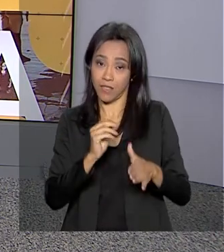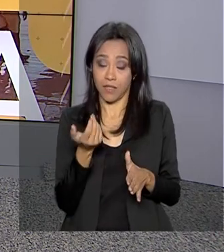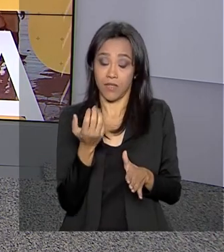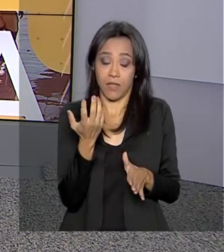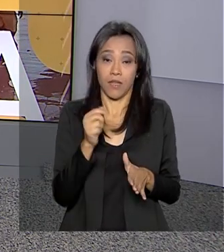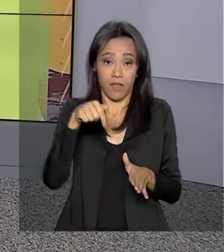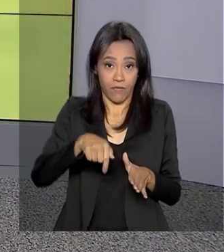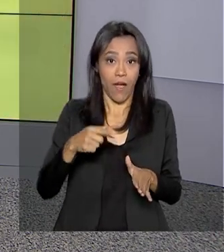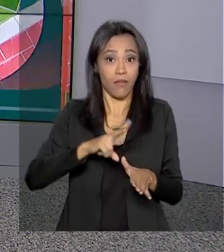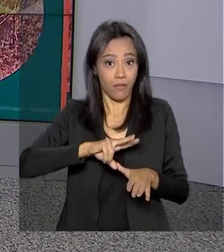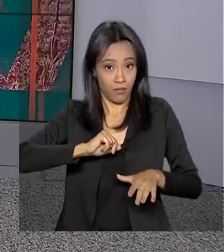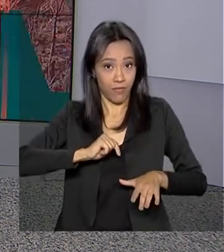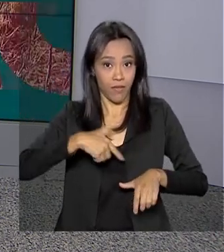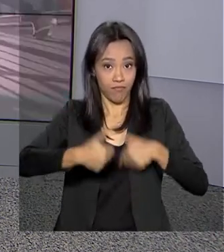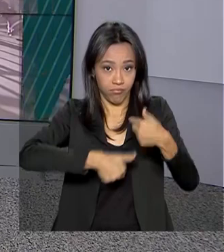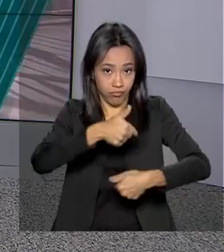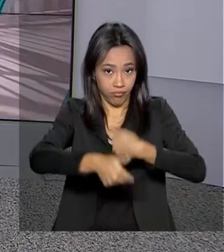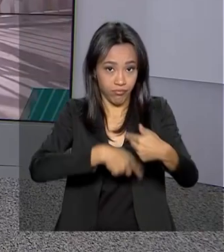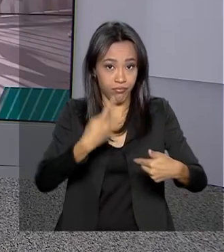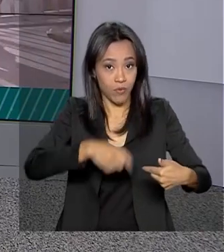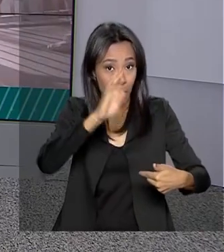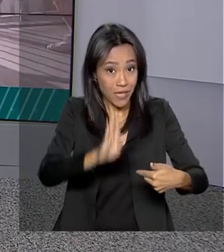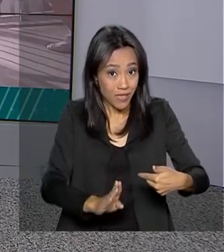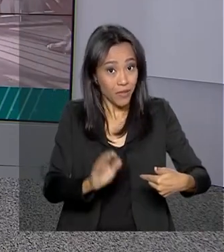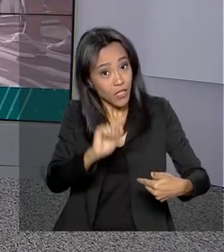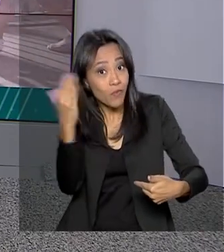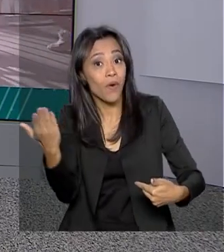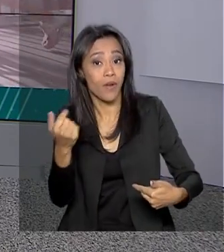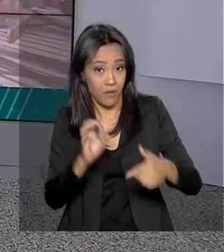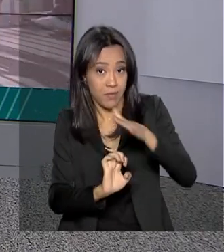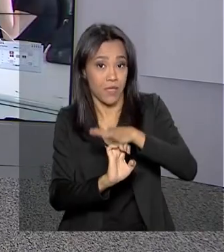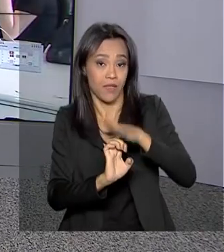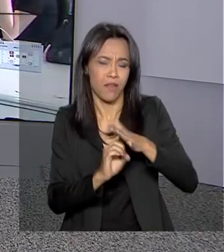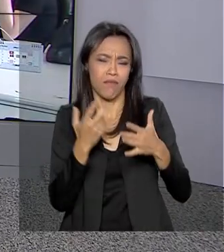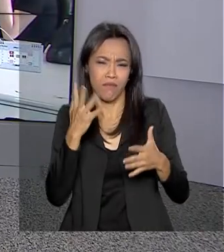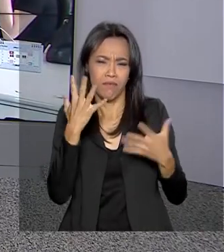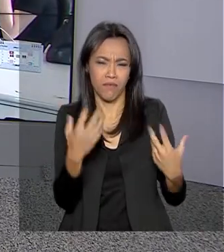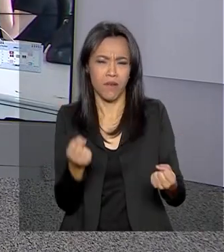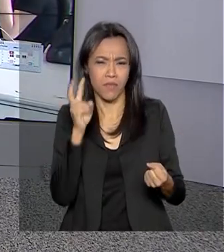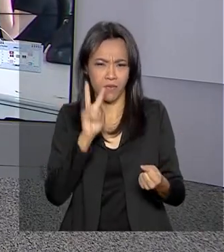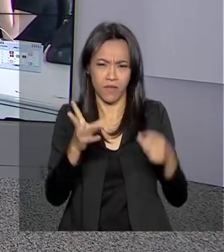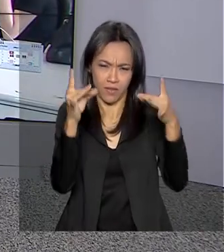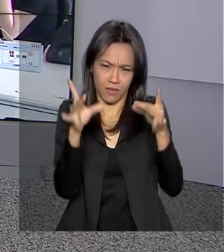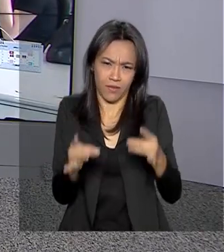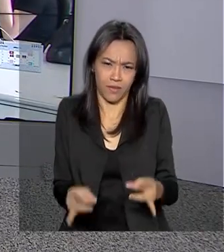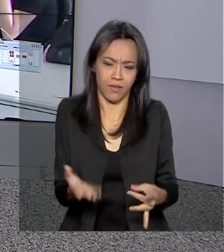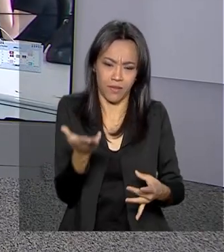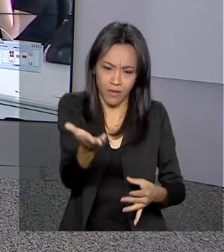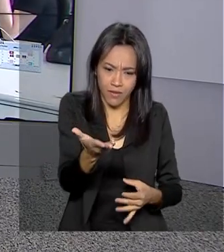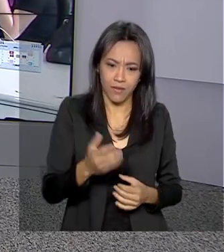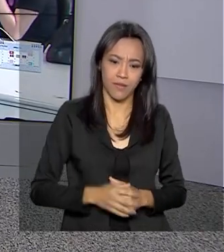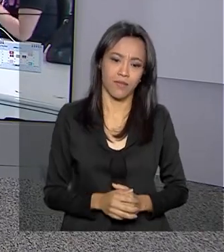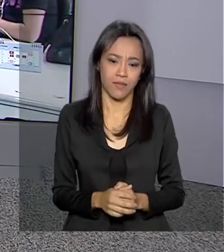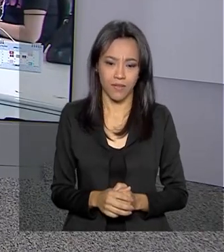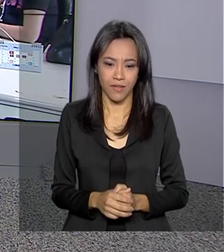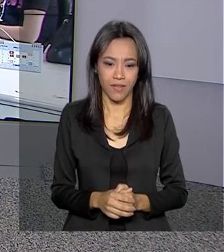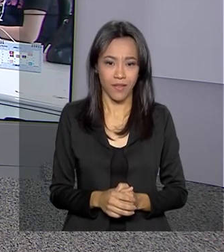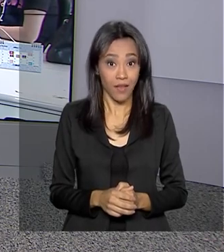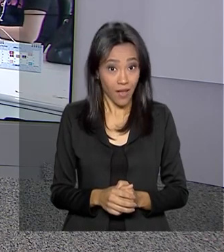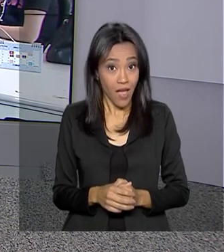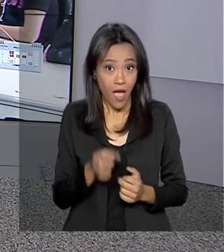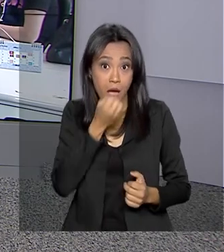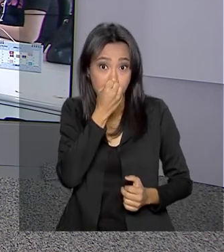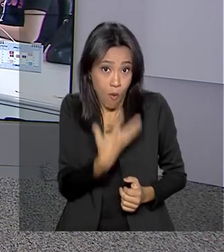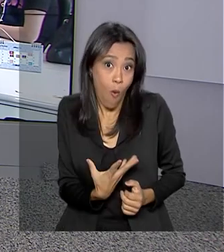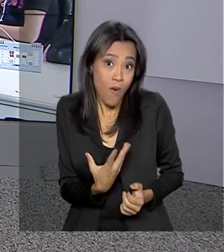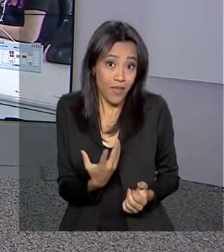iniciar suas operações aqui no Brasil. Vamos então ao Rio de Janeiro saber mais detalhes com a repórter Priscila Terezo. Olá Priscila, concorrência é